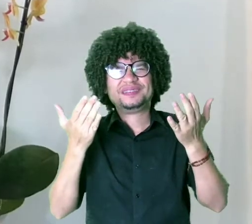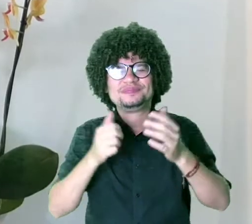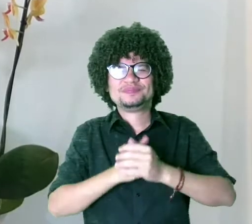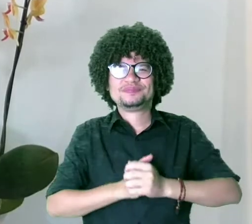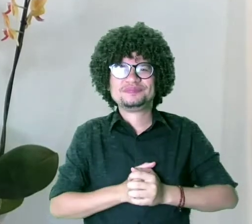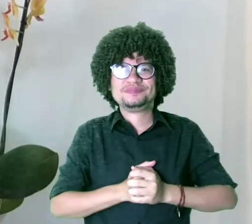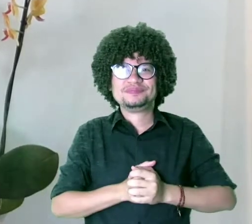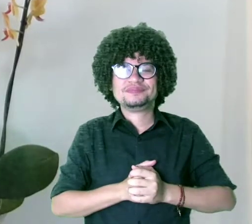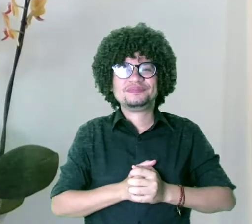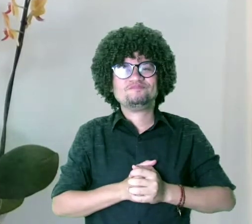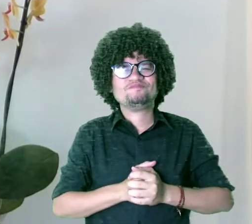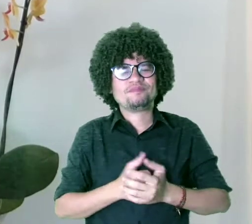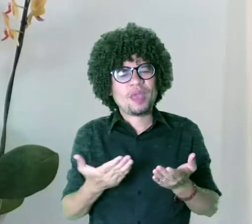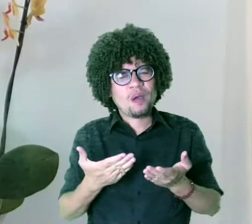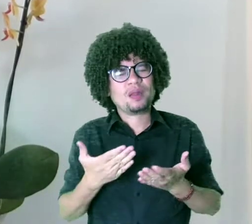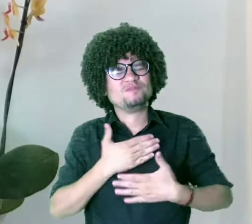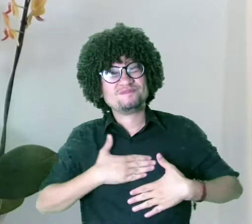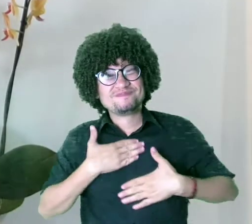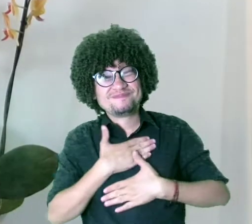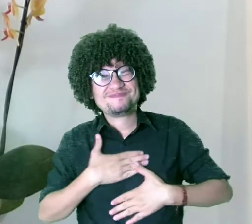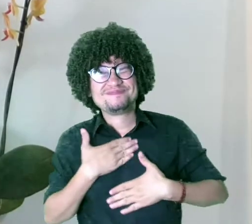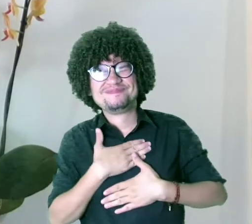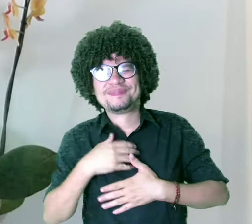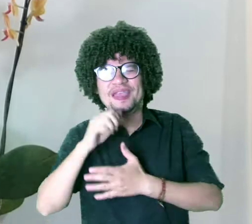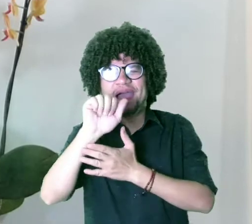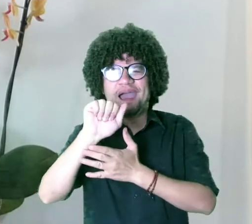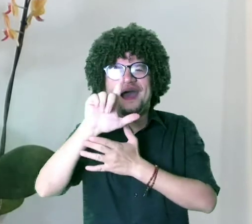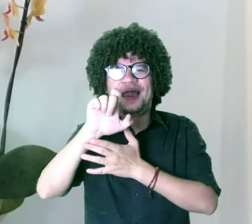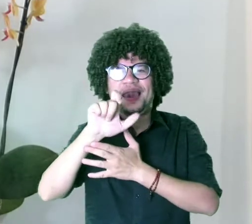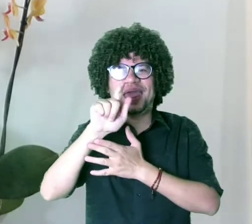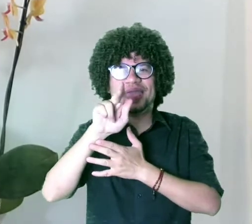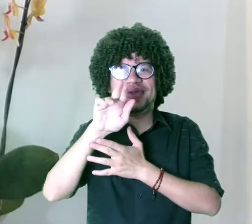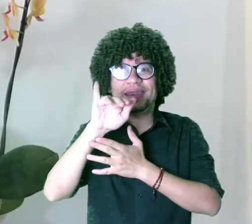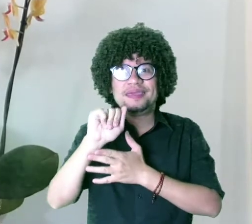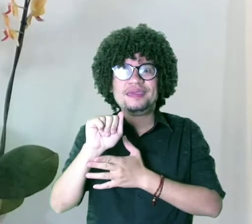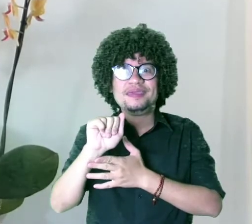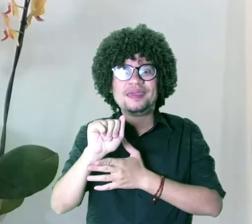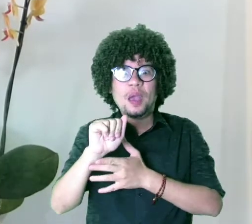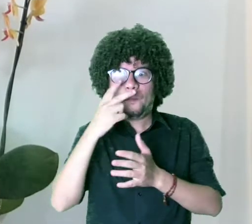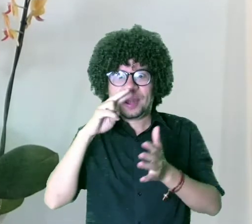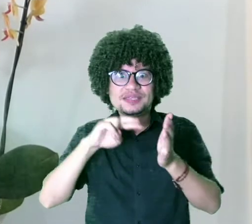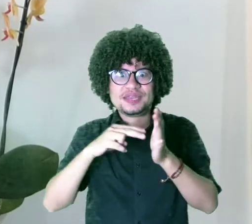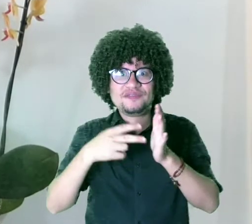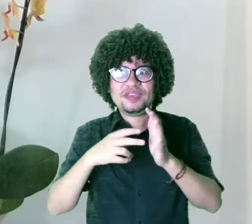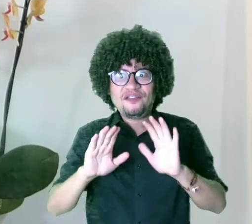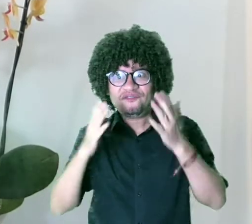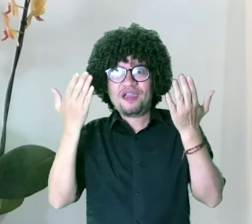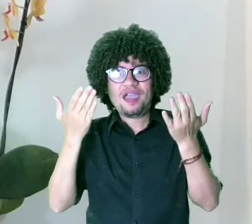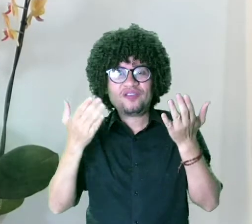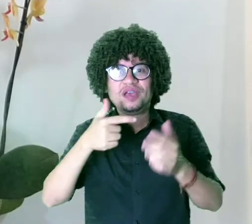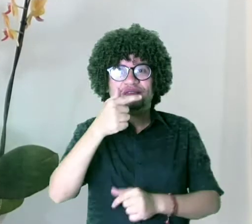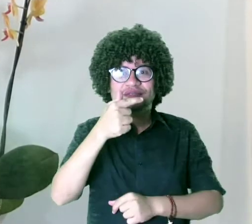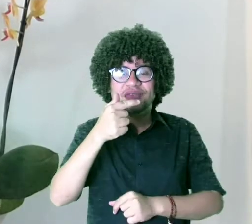Alegria significa a festa das sete alegrias da Virgem Maria, é